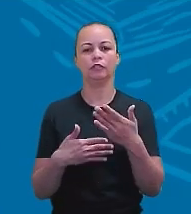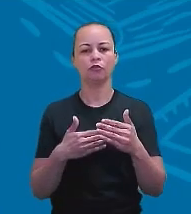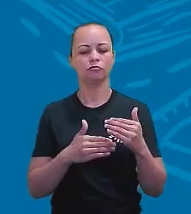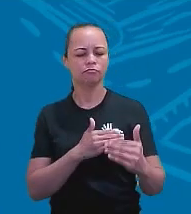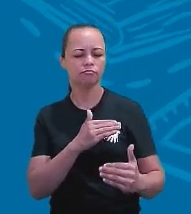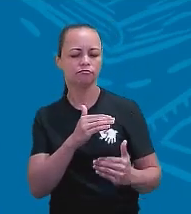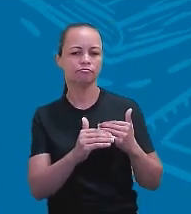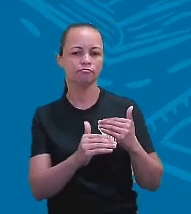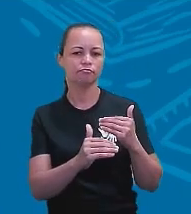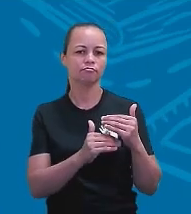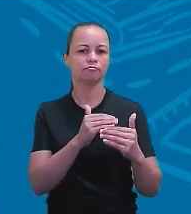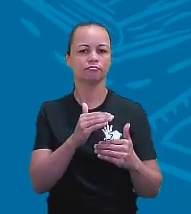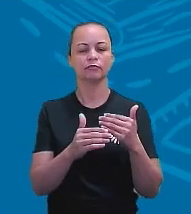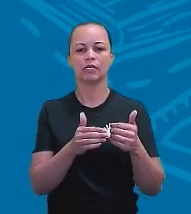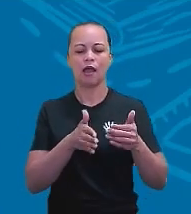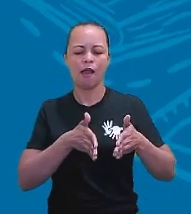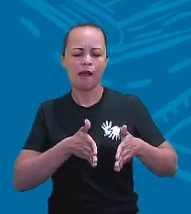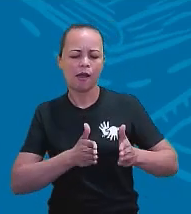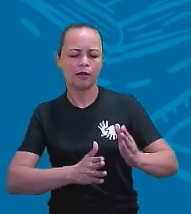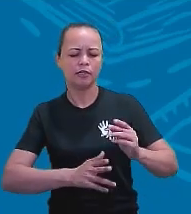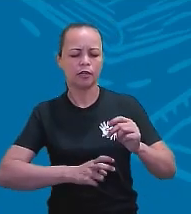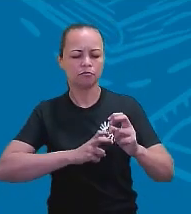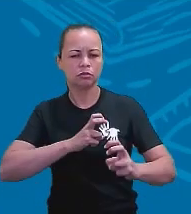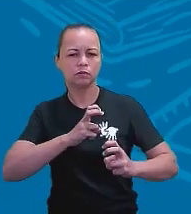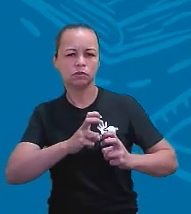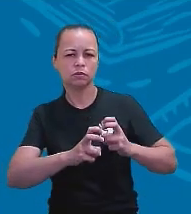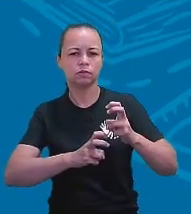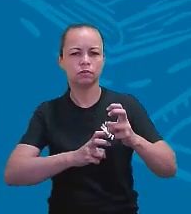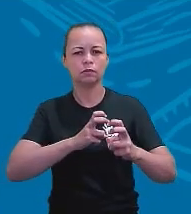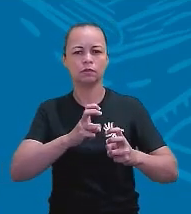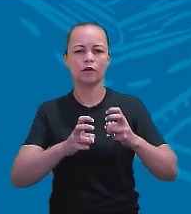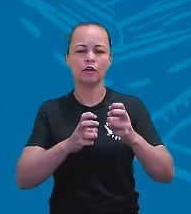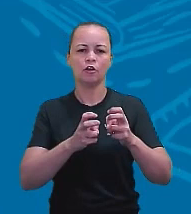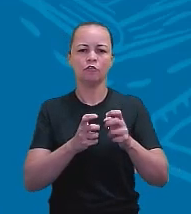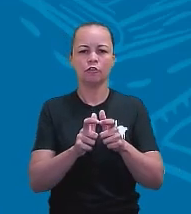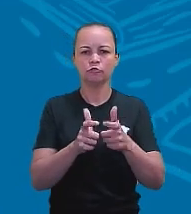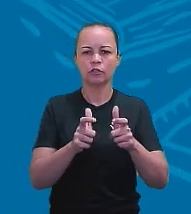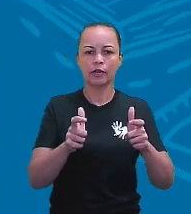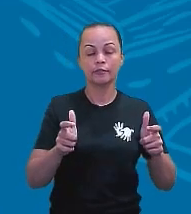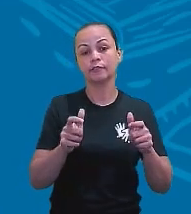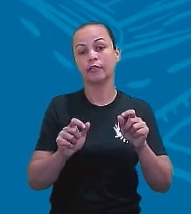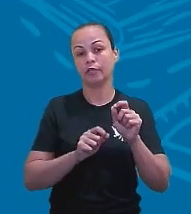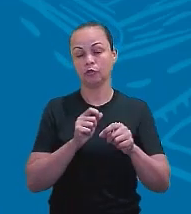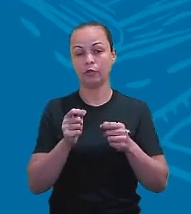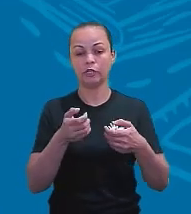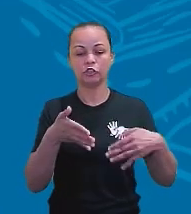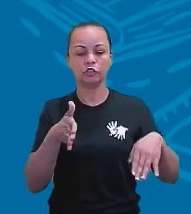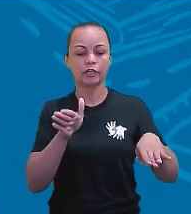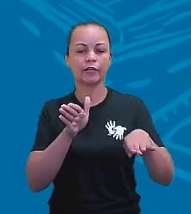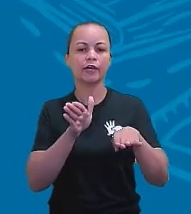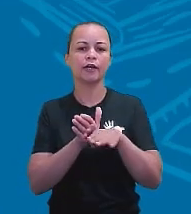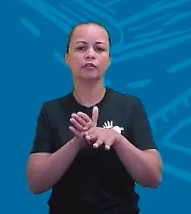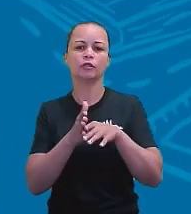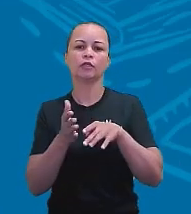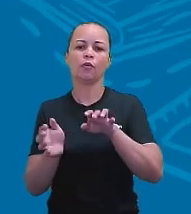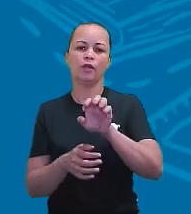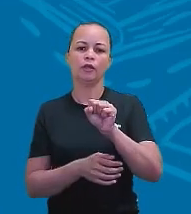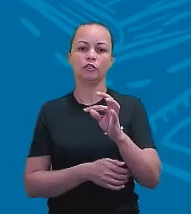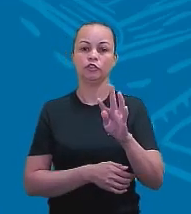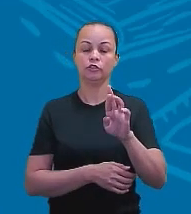aos poucos a linha foi crescendo, foi se estendendo e chegando até o extremo, tá?